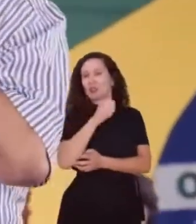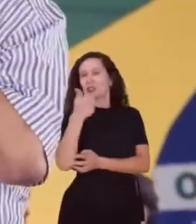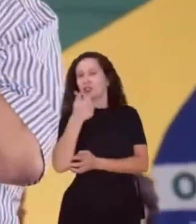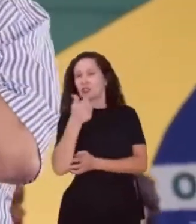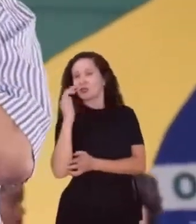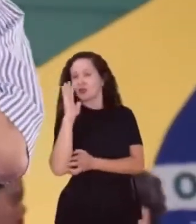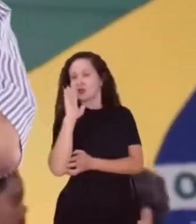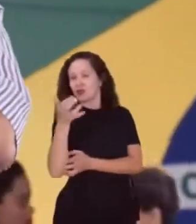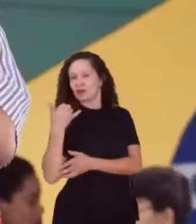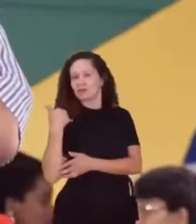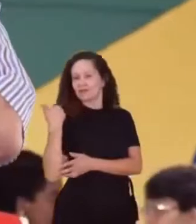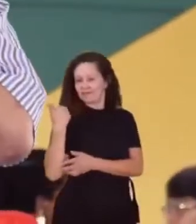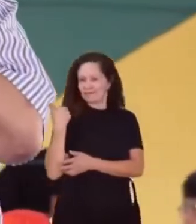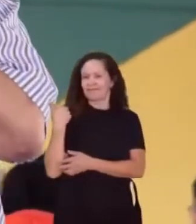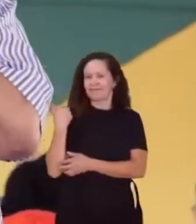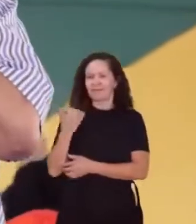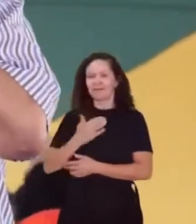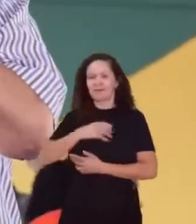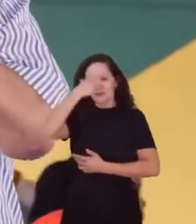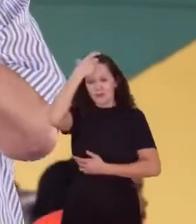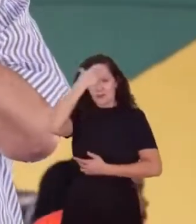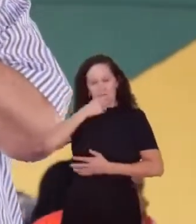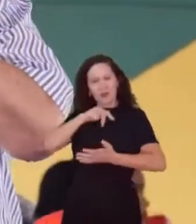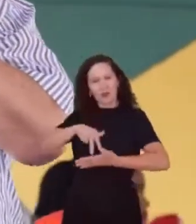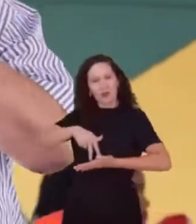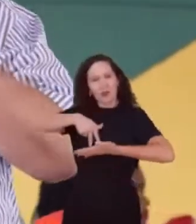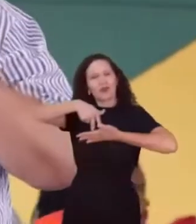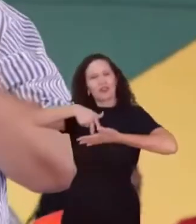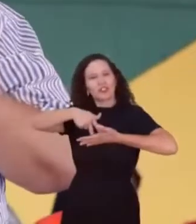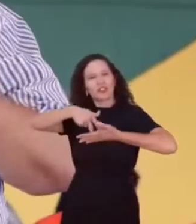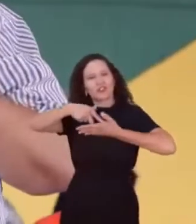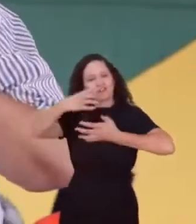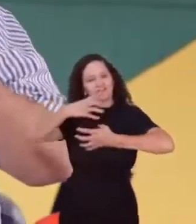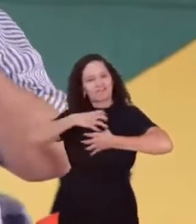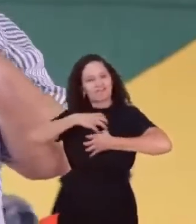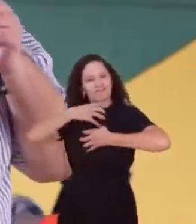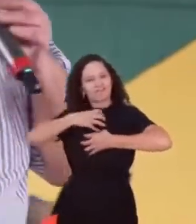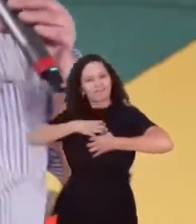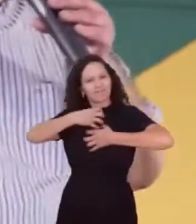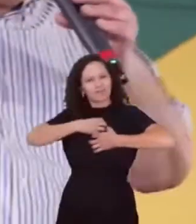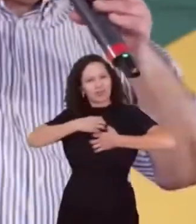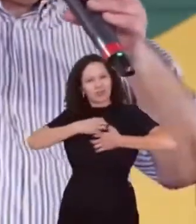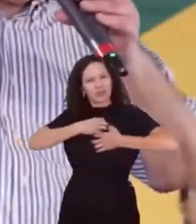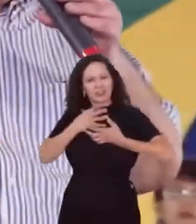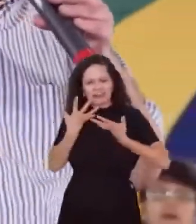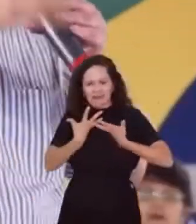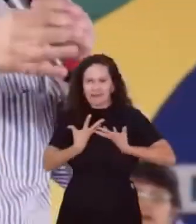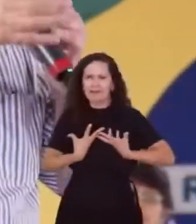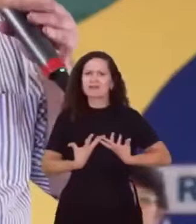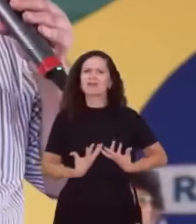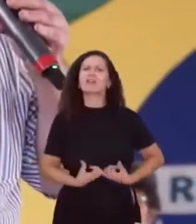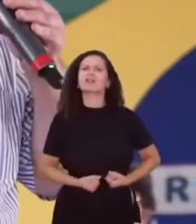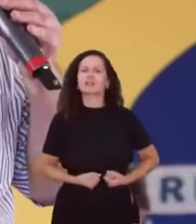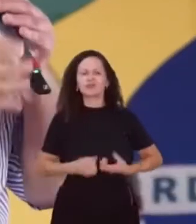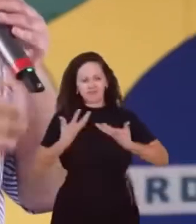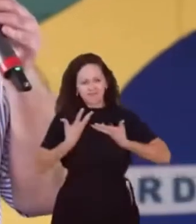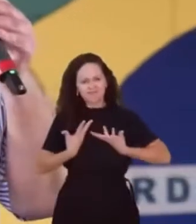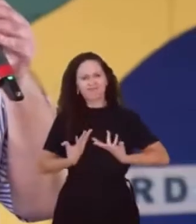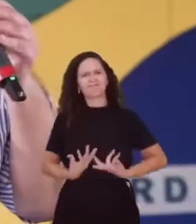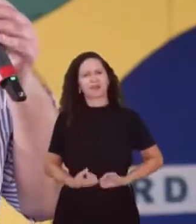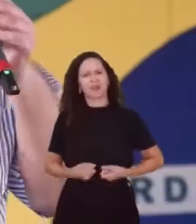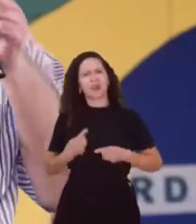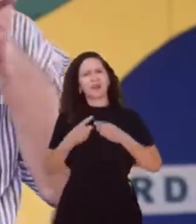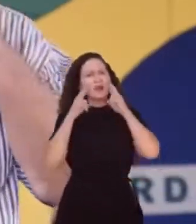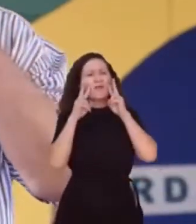Eu estou aqui movido pela indignação. A indignação quando eu vejo